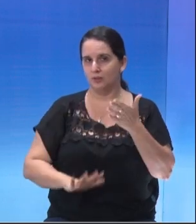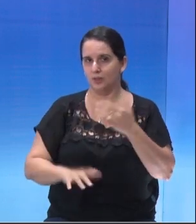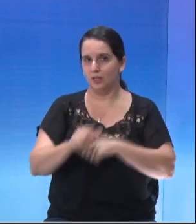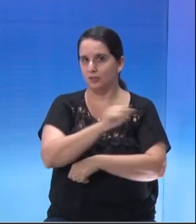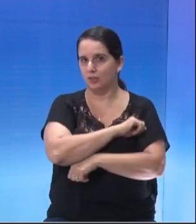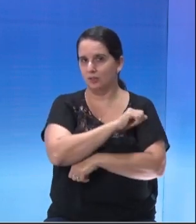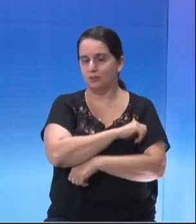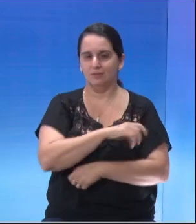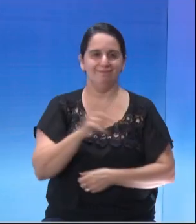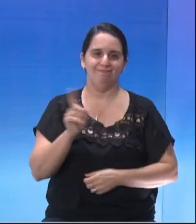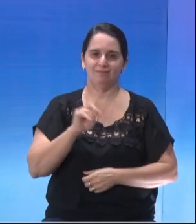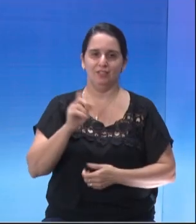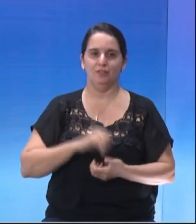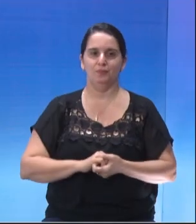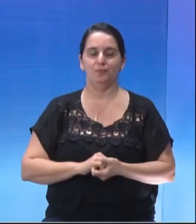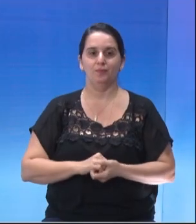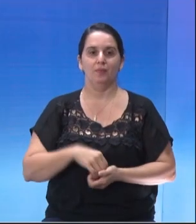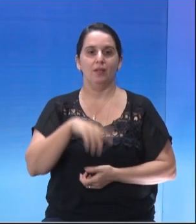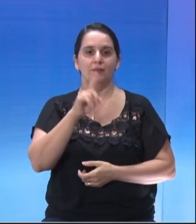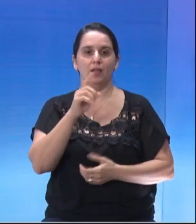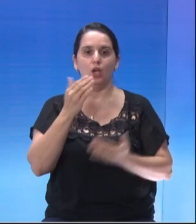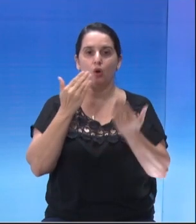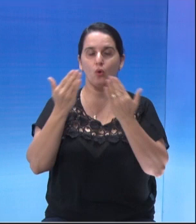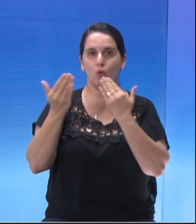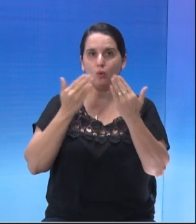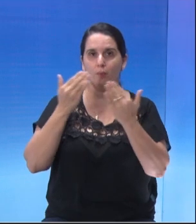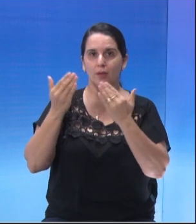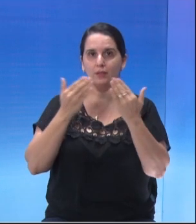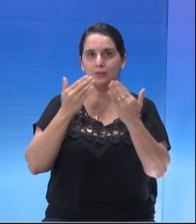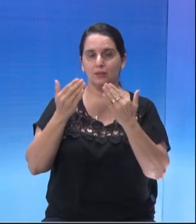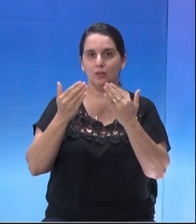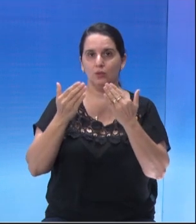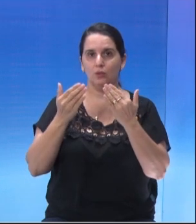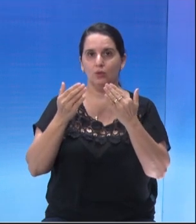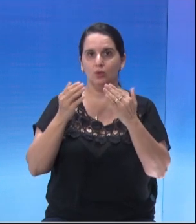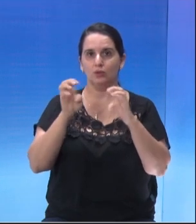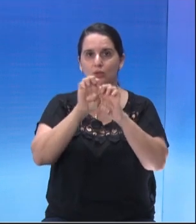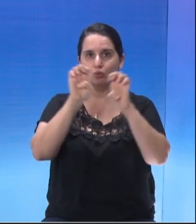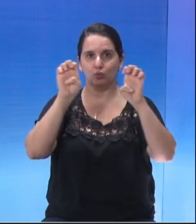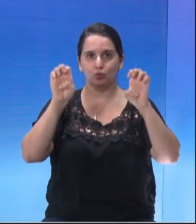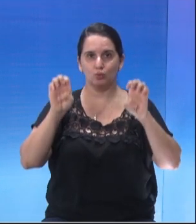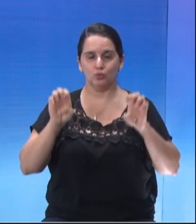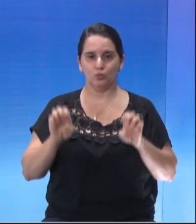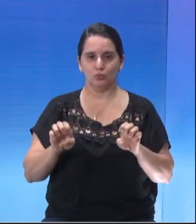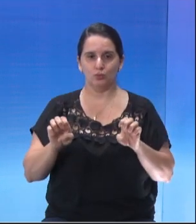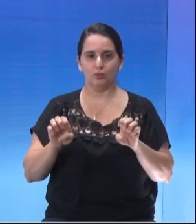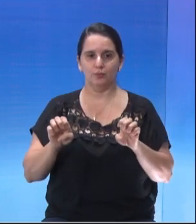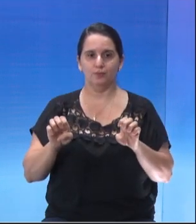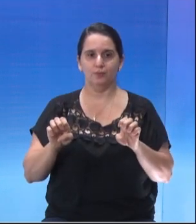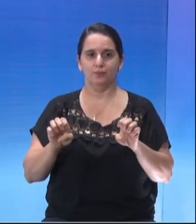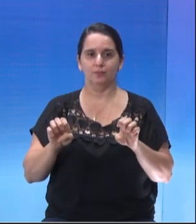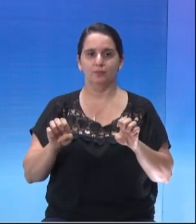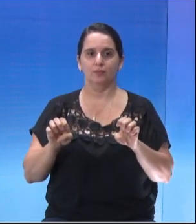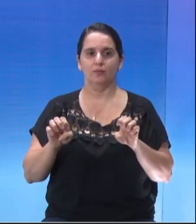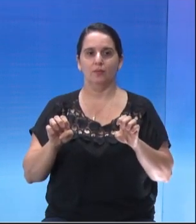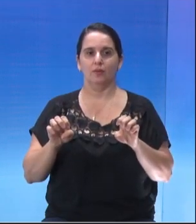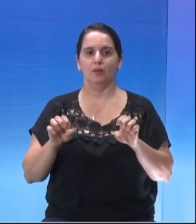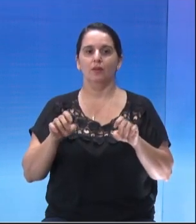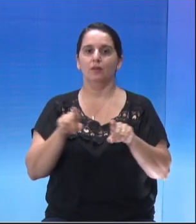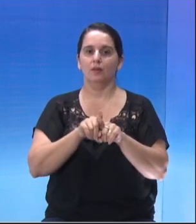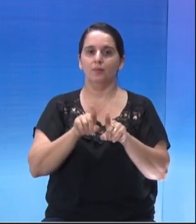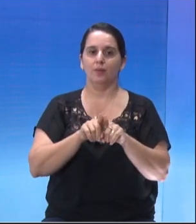isso. D, comparações de padrões estruturais. Então, nós vamos ficar aí com comparação de